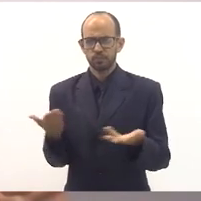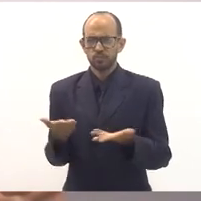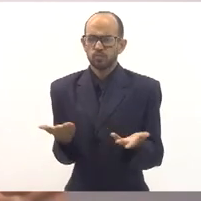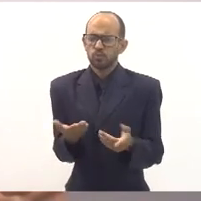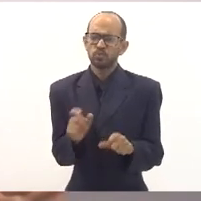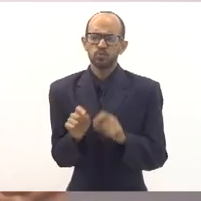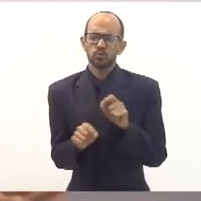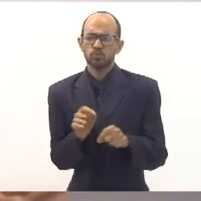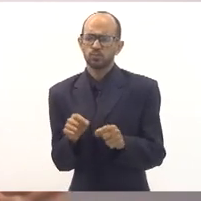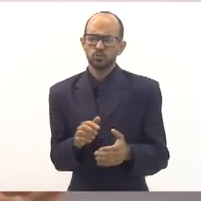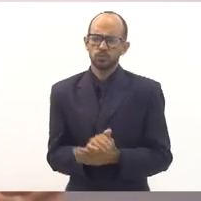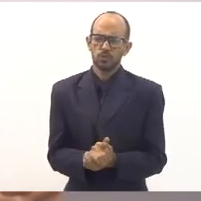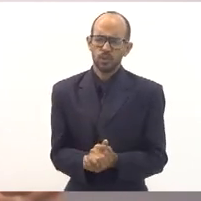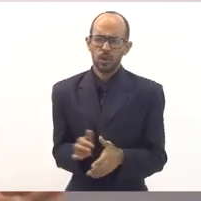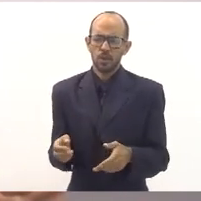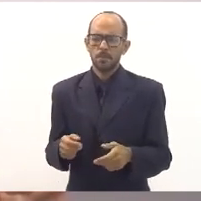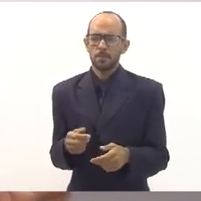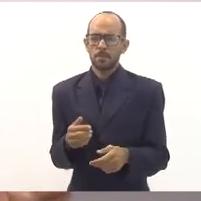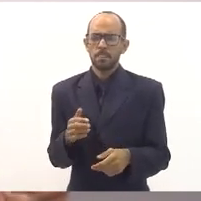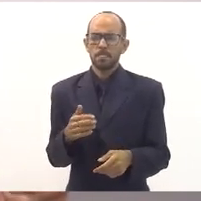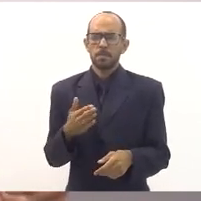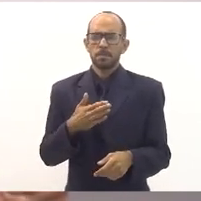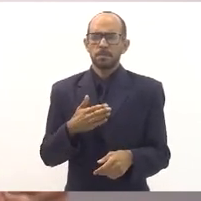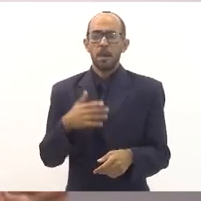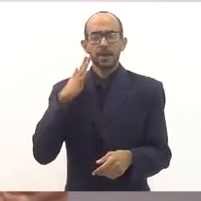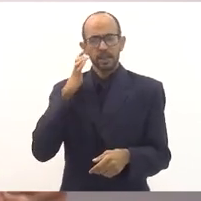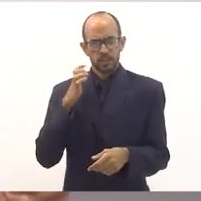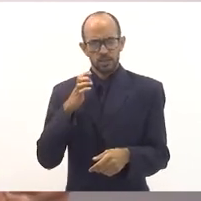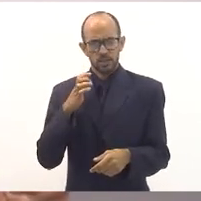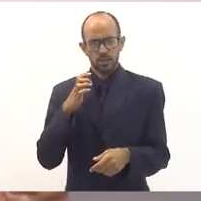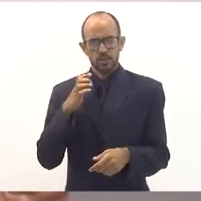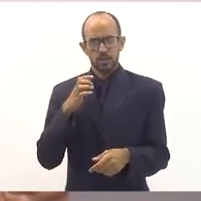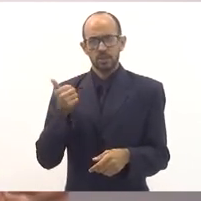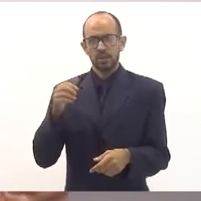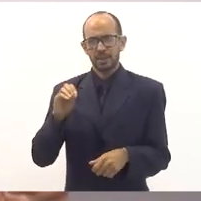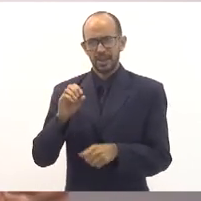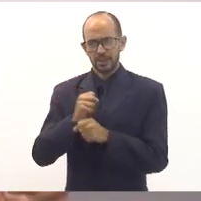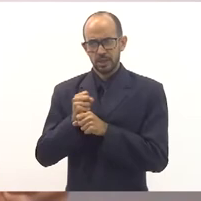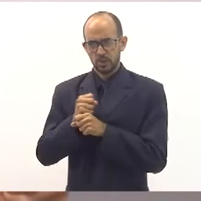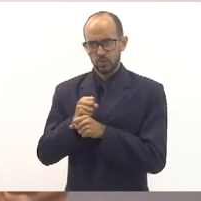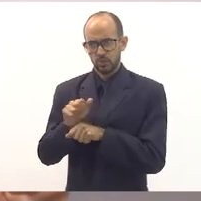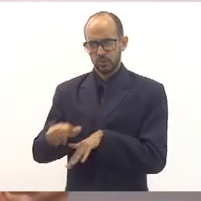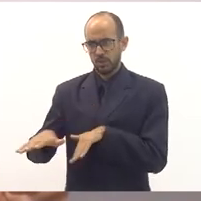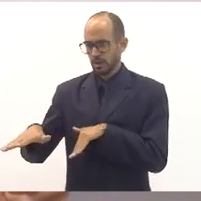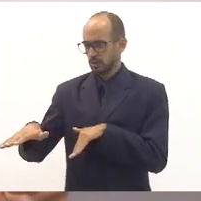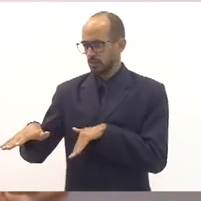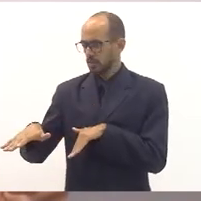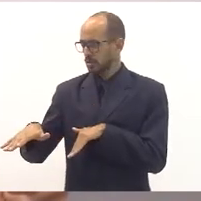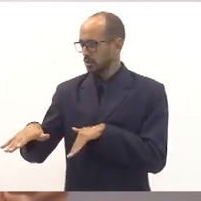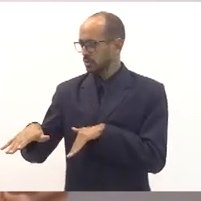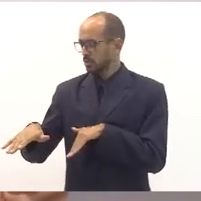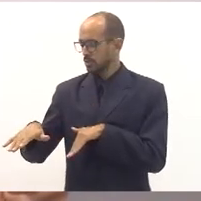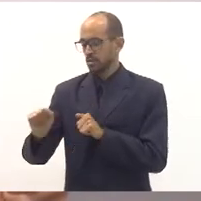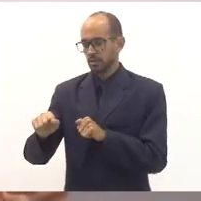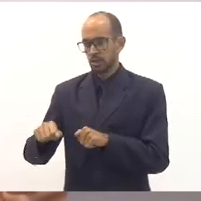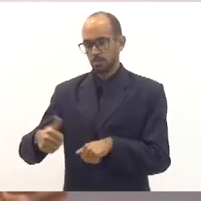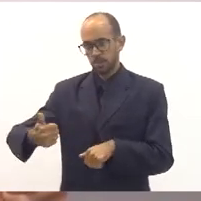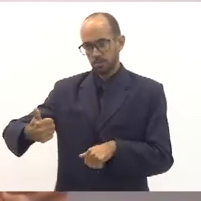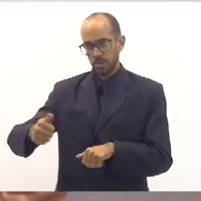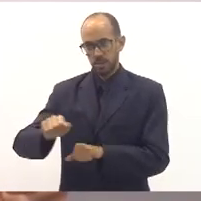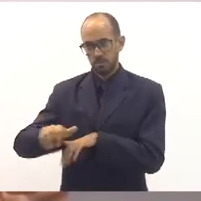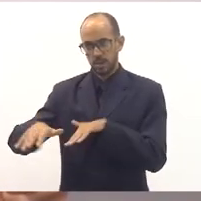completando a Ohm e amanhã 10 anos de marcha da maconha na minha primeira marcha da maconha em